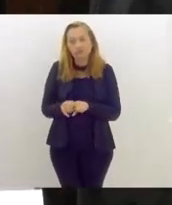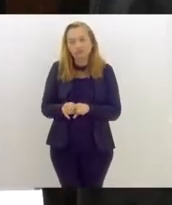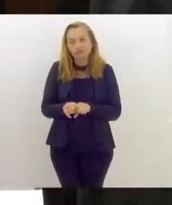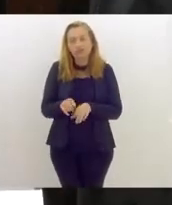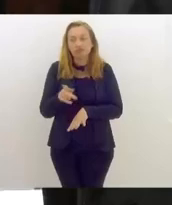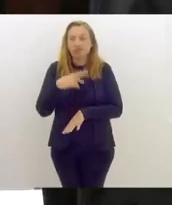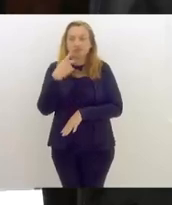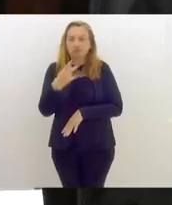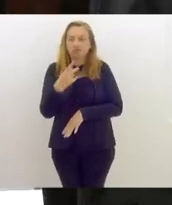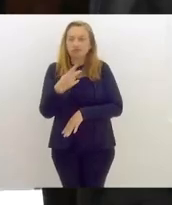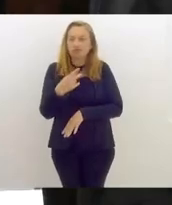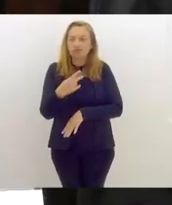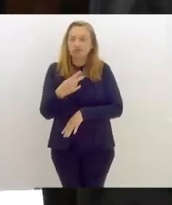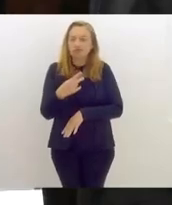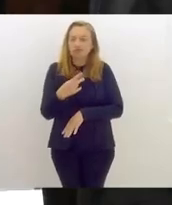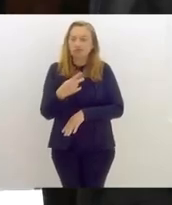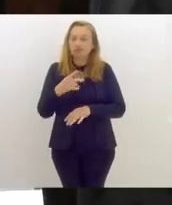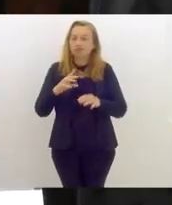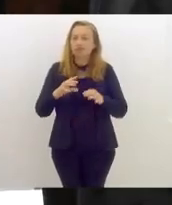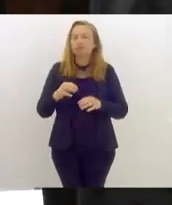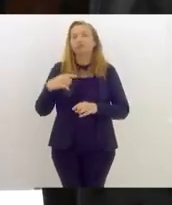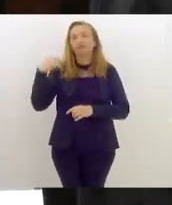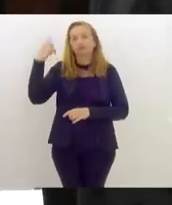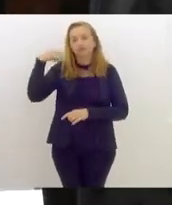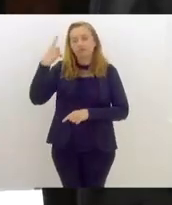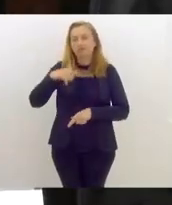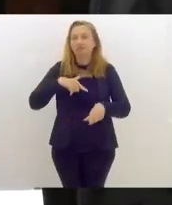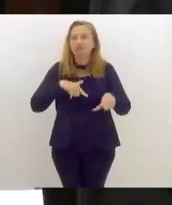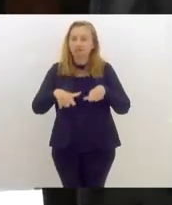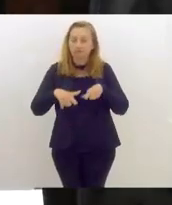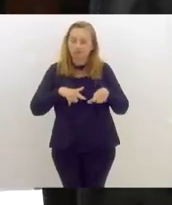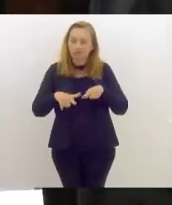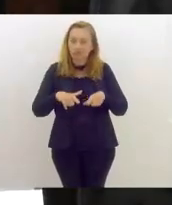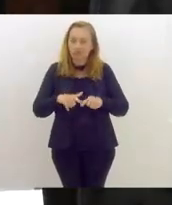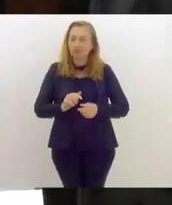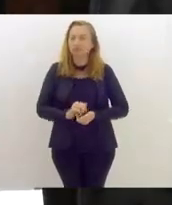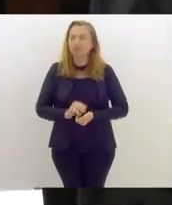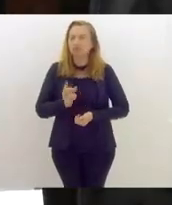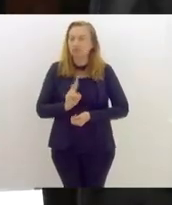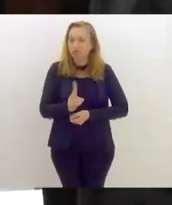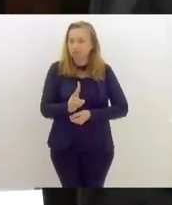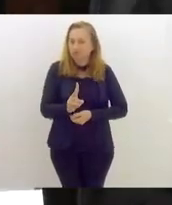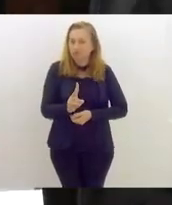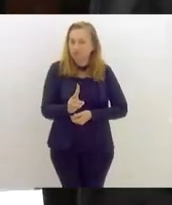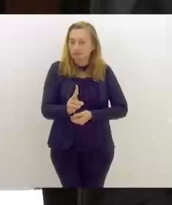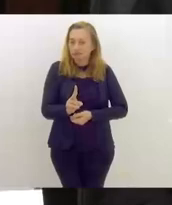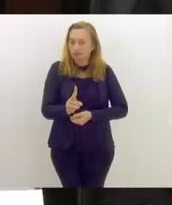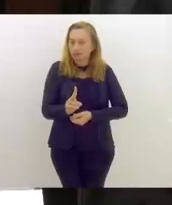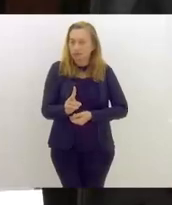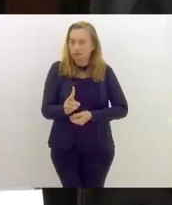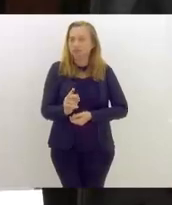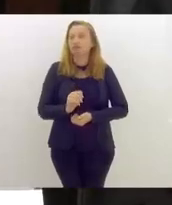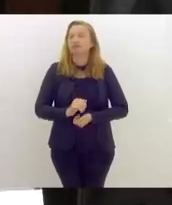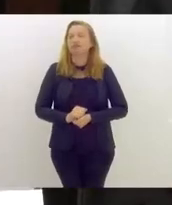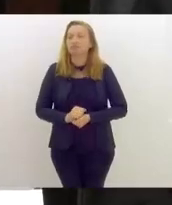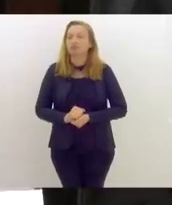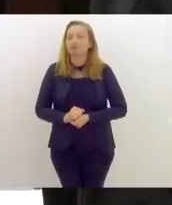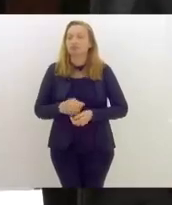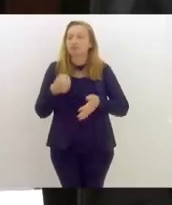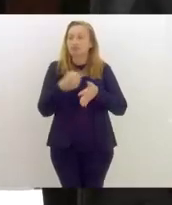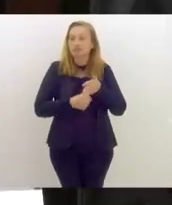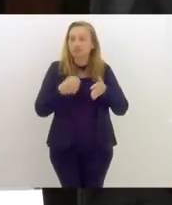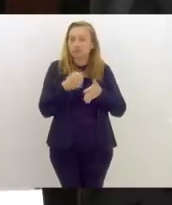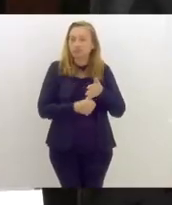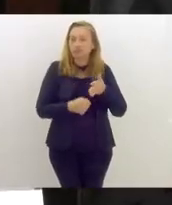para falar do exercício da advocacia e o exercício da advocacia sempre foi sempre será a luta